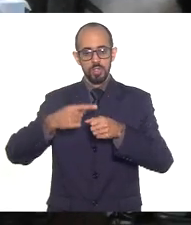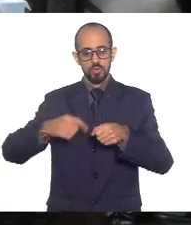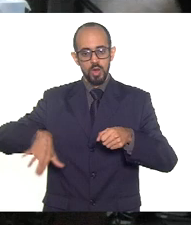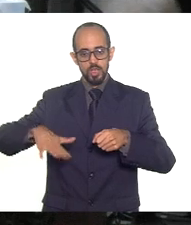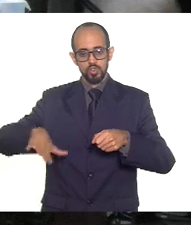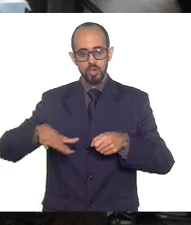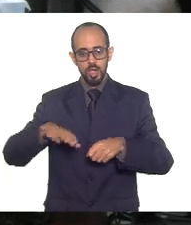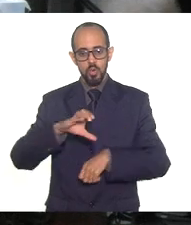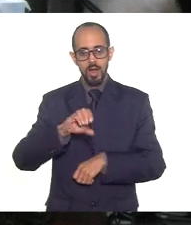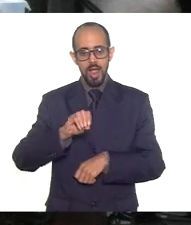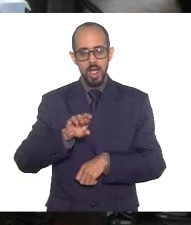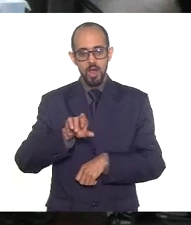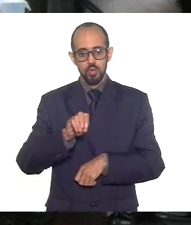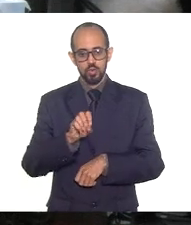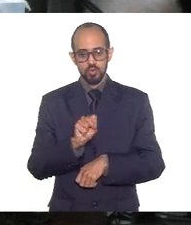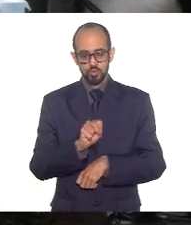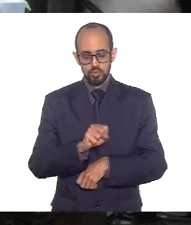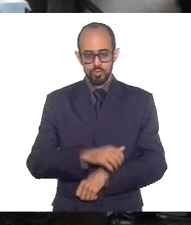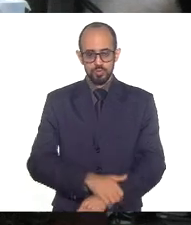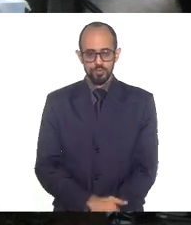Carlos Macedo